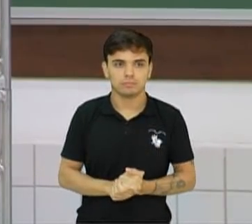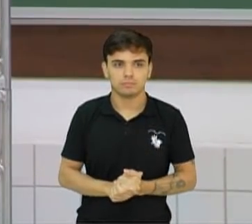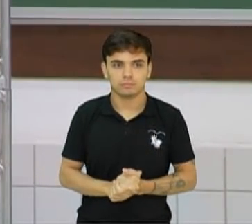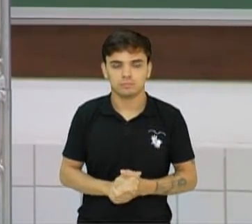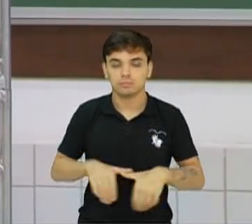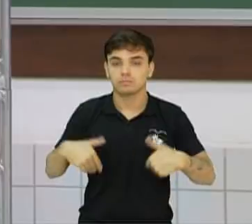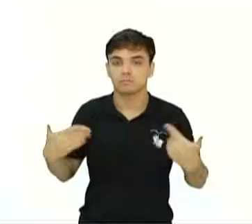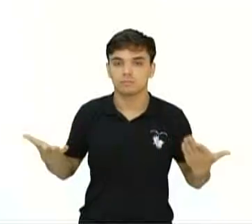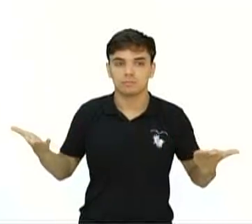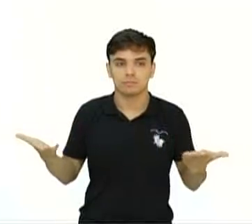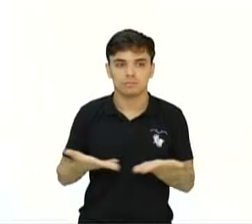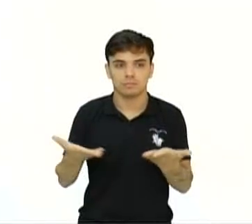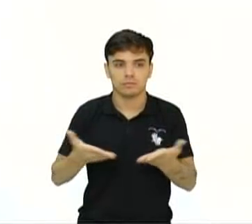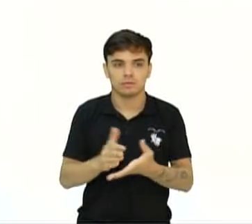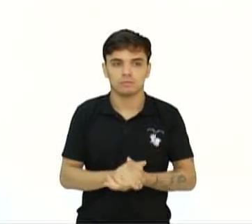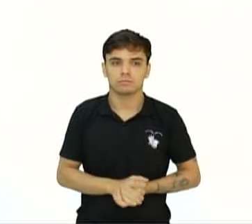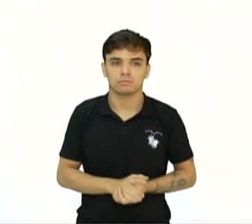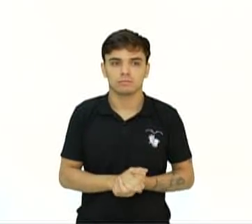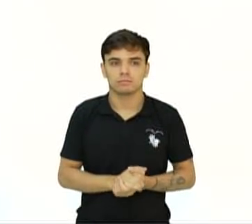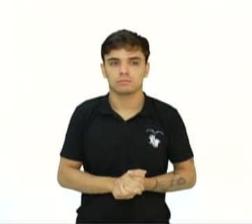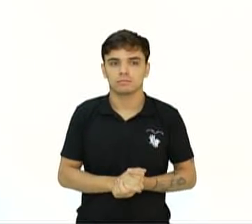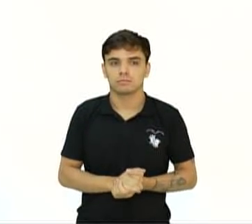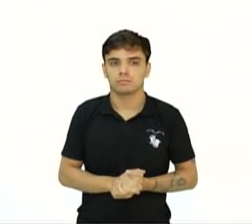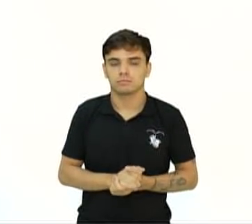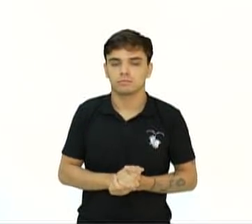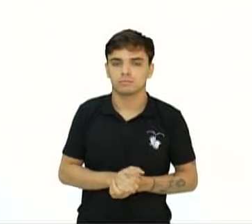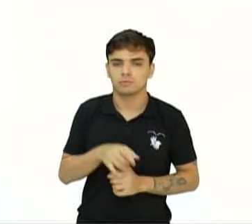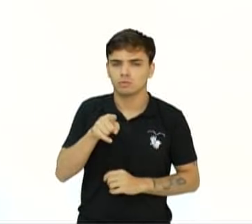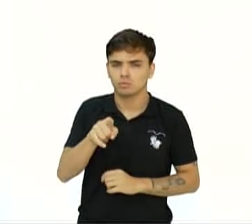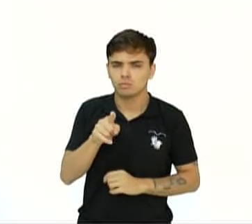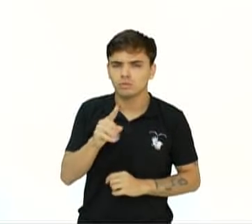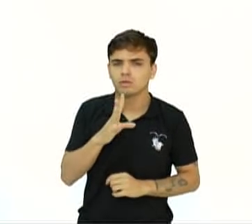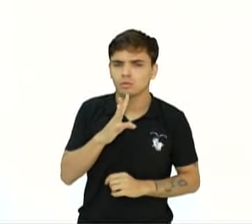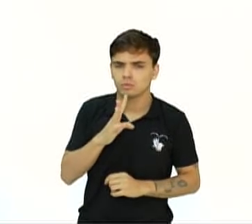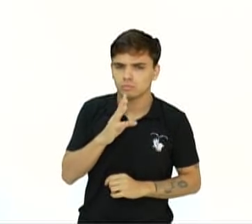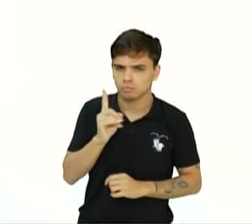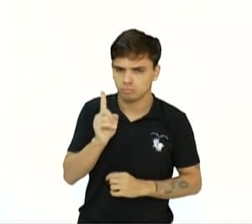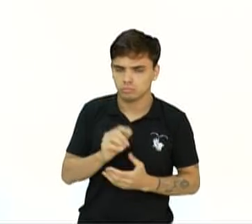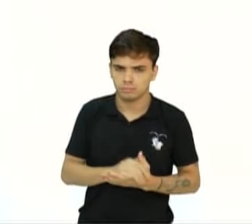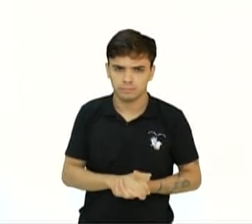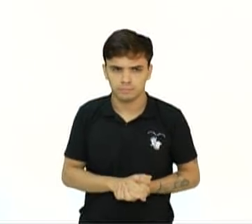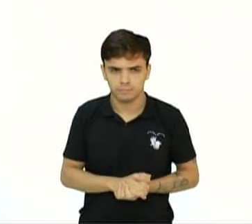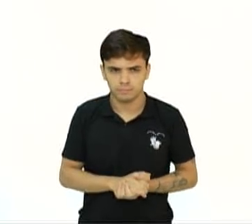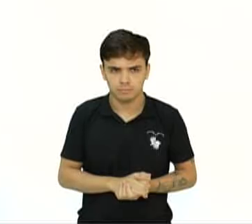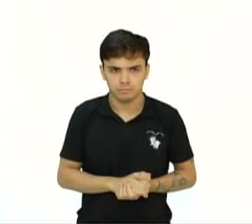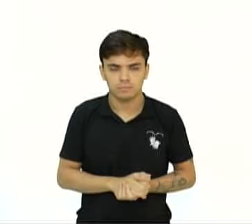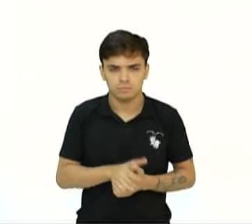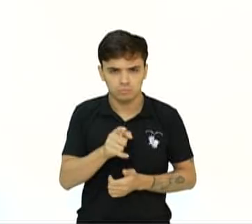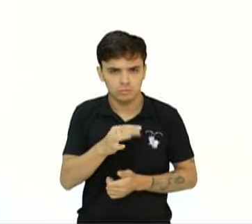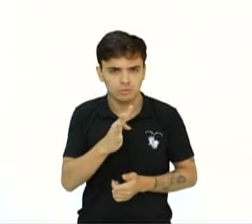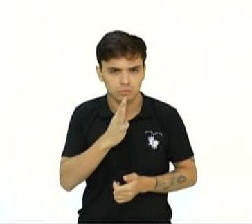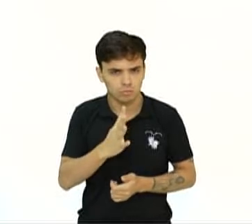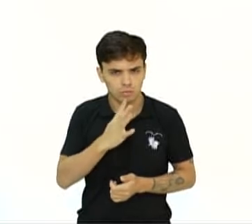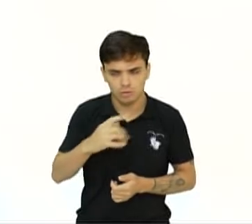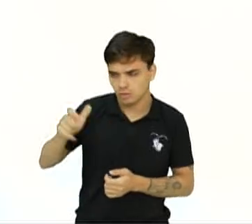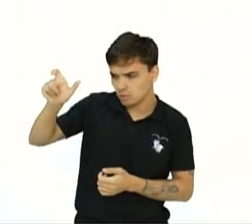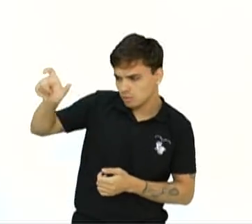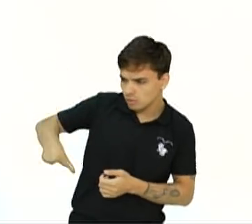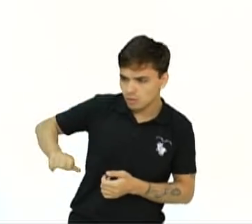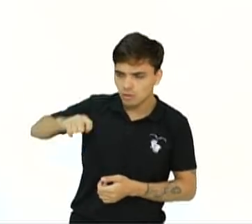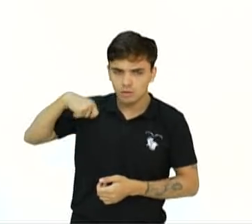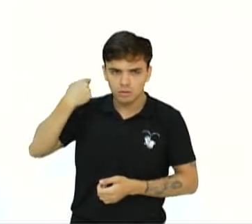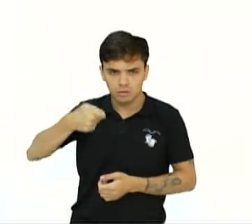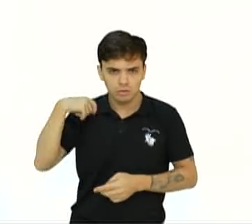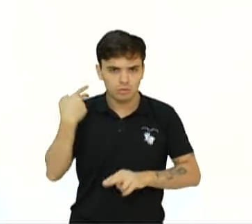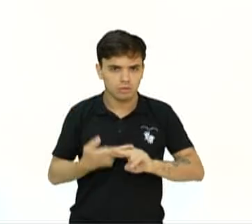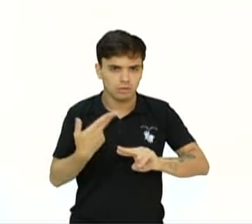E agora, número 3. Do you know who painted this picture? Você conhece o artista que usa